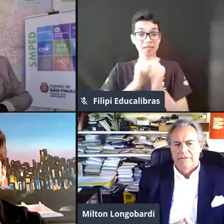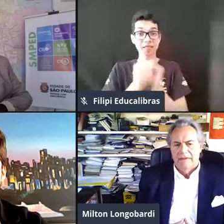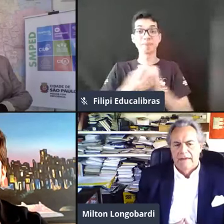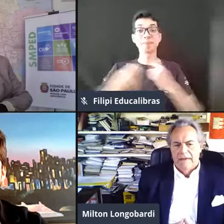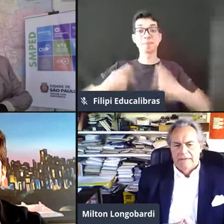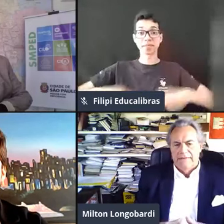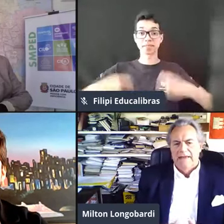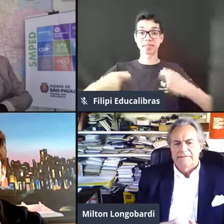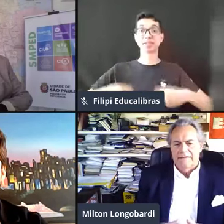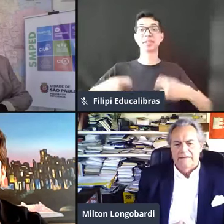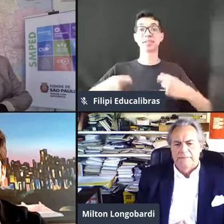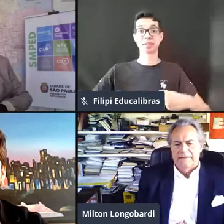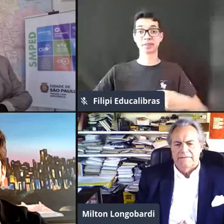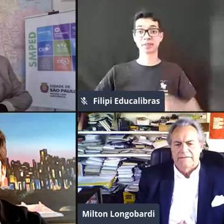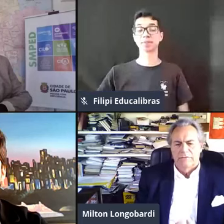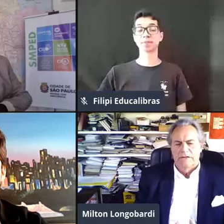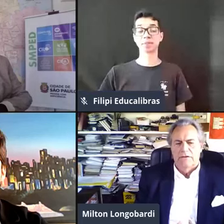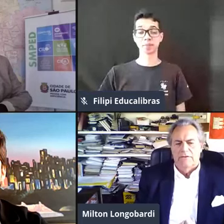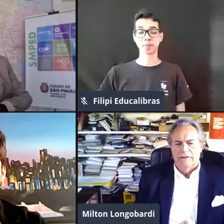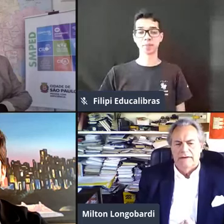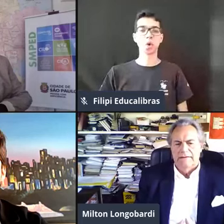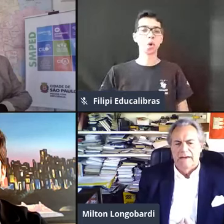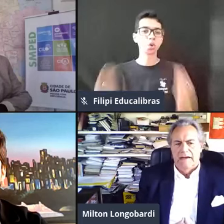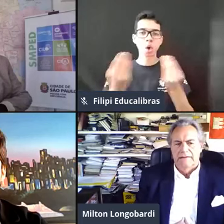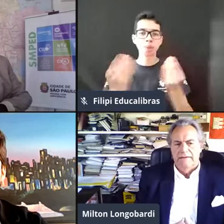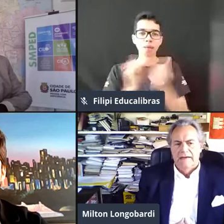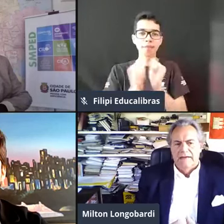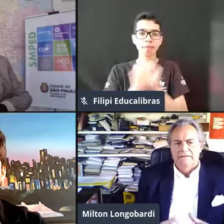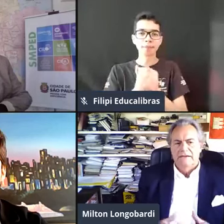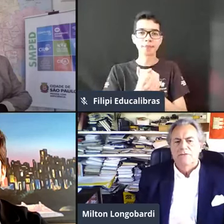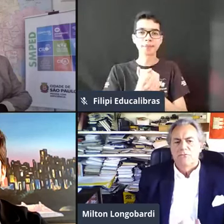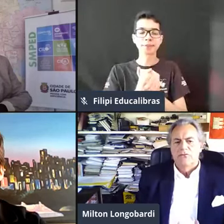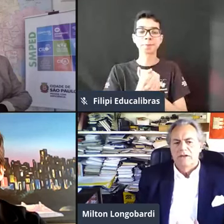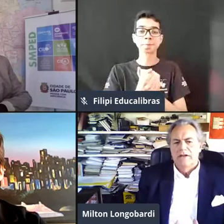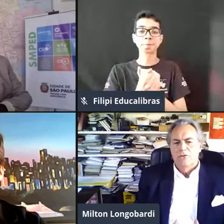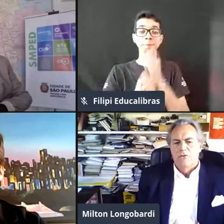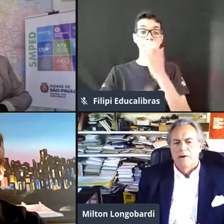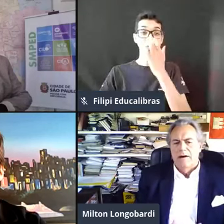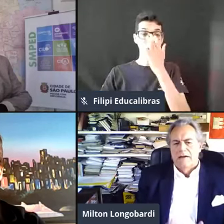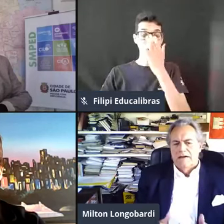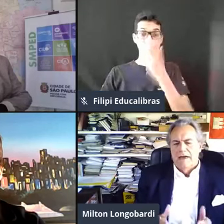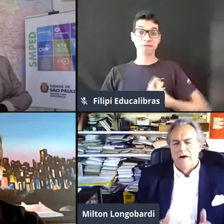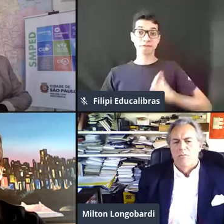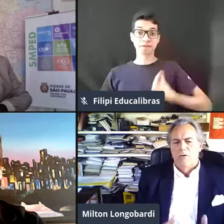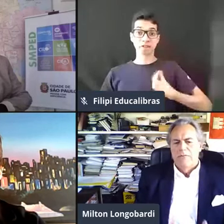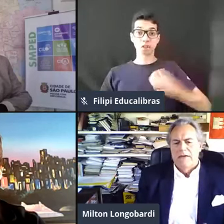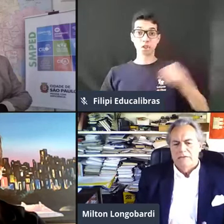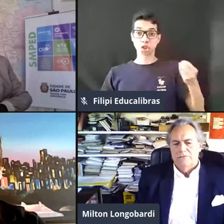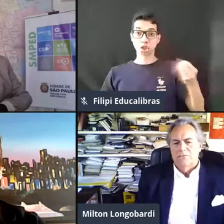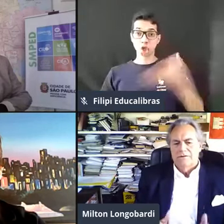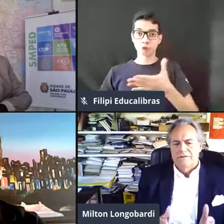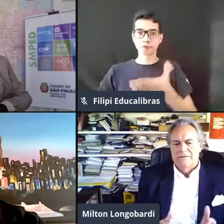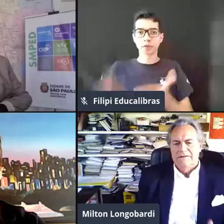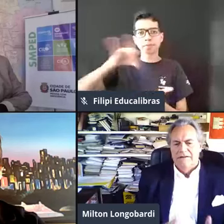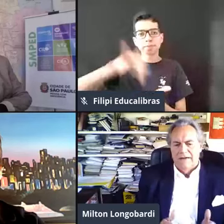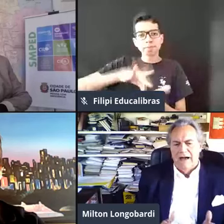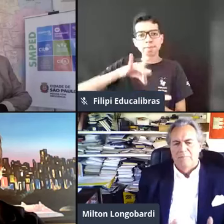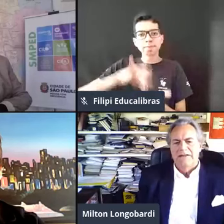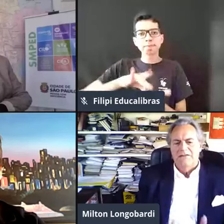realidade. Nessa adaptação da nova realidade, sem dúvida nenhuma, é o